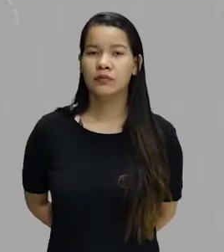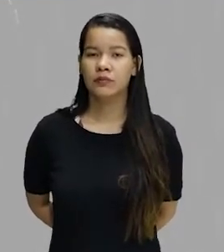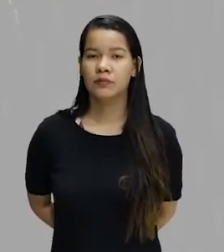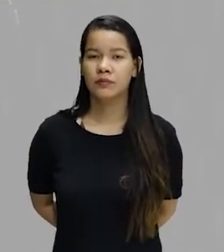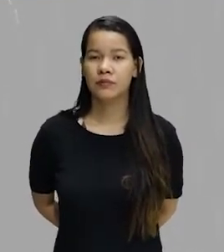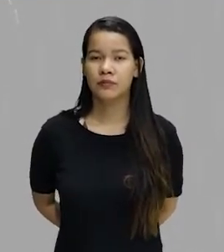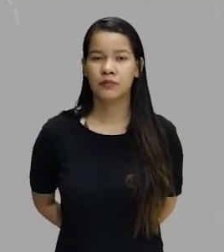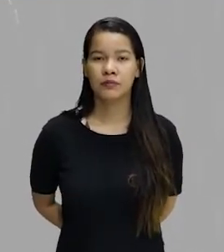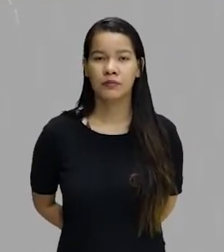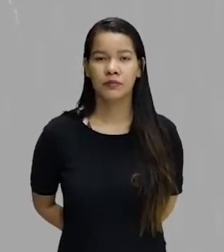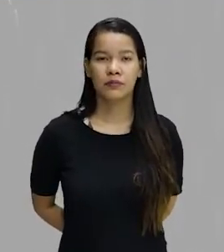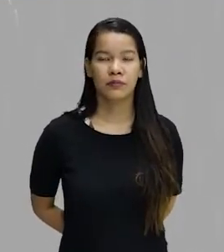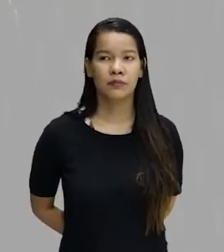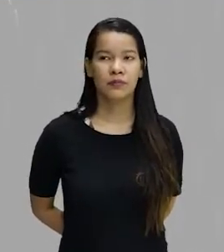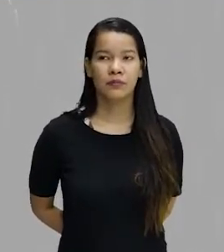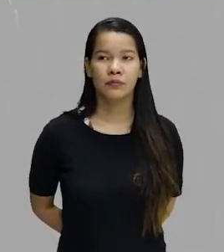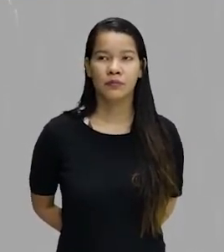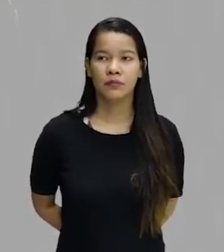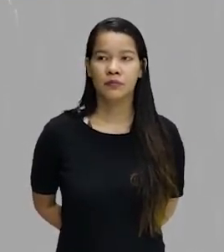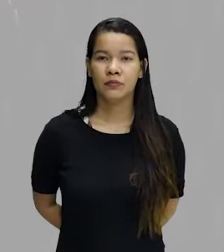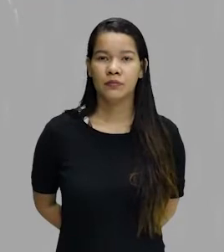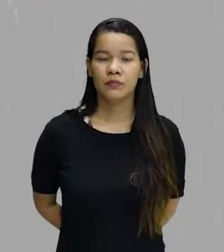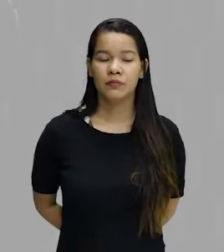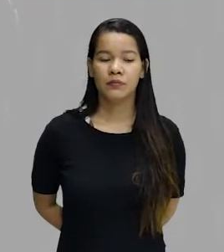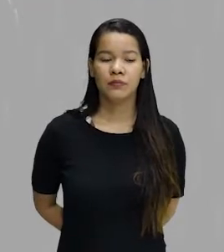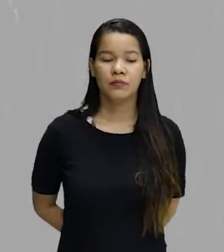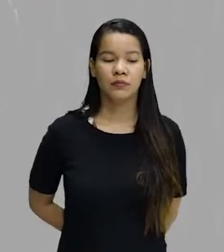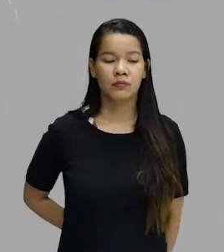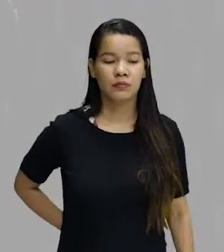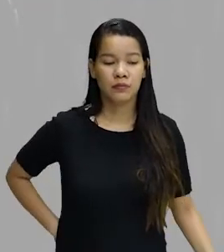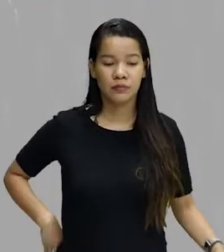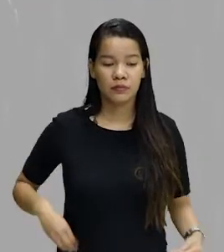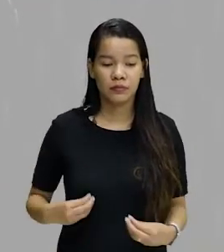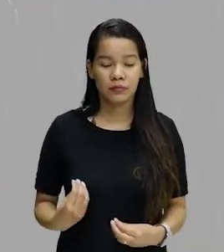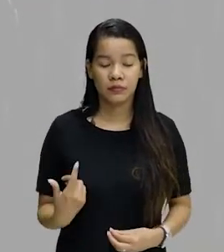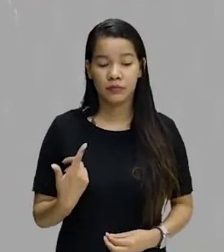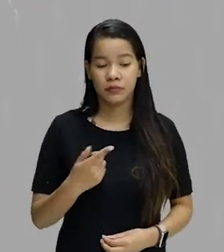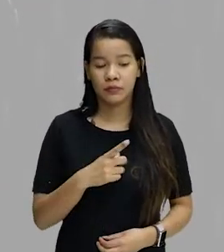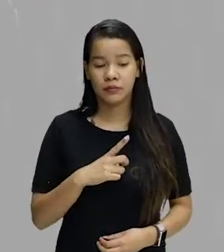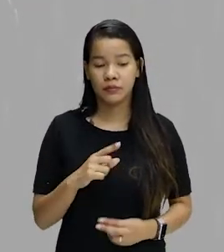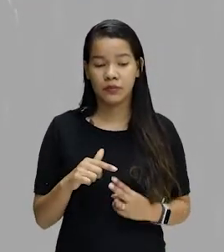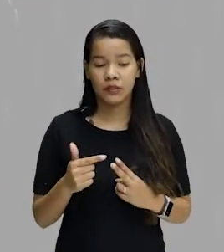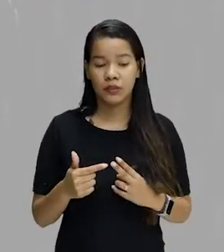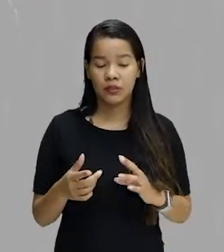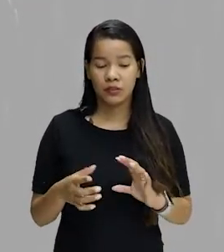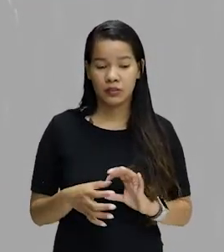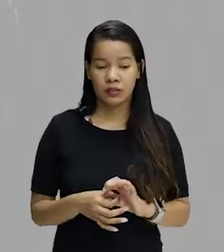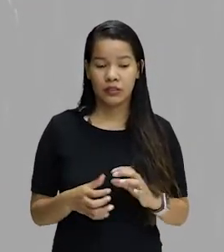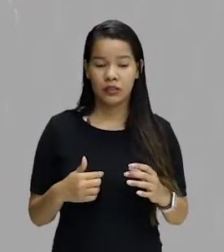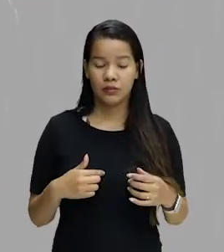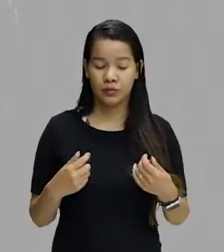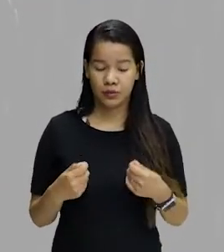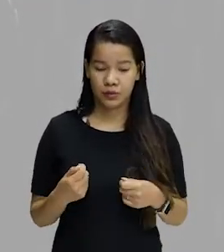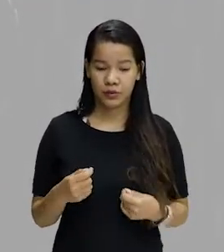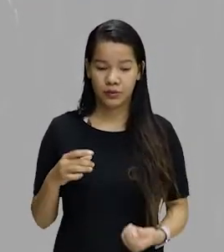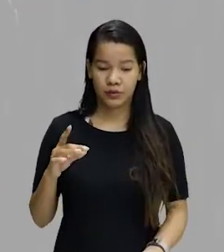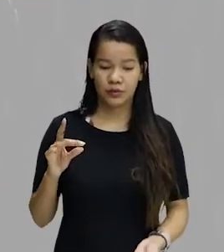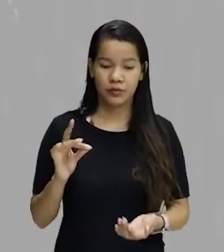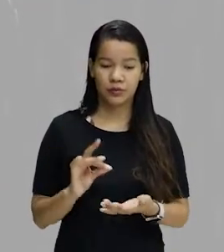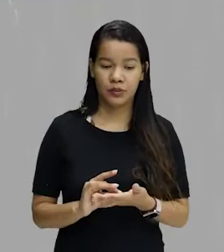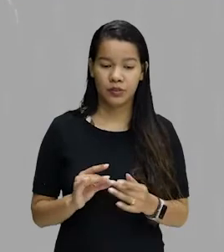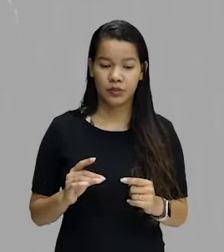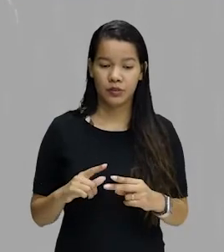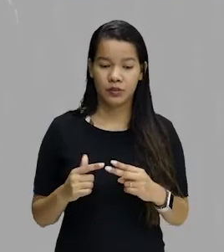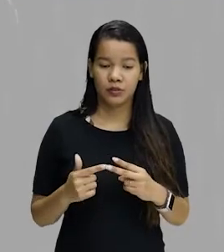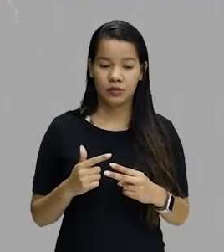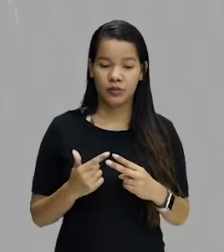mol de geraniol. Como nós temos duas ligações duplas, então eu preciso realmente de 2 mols de